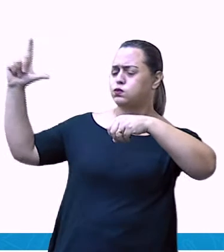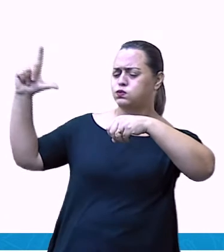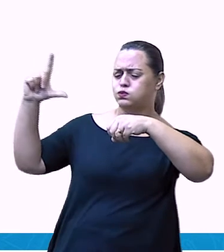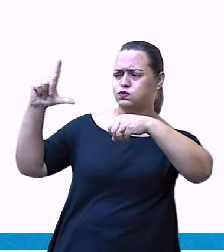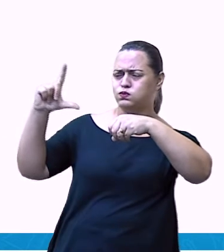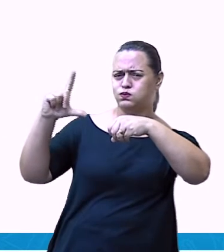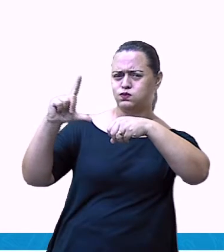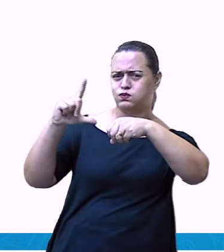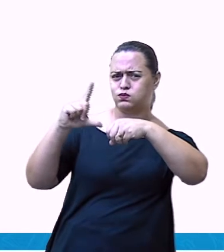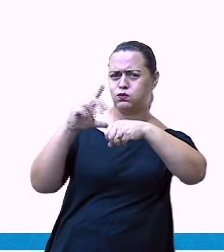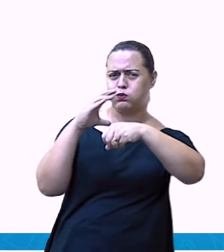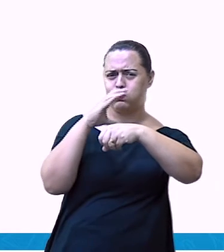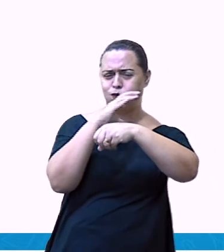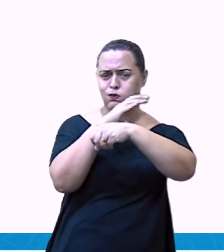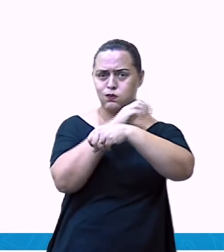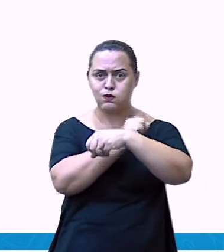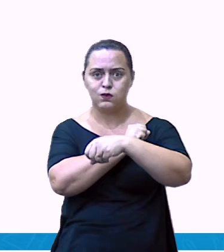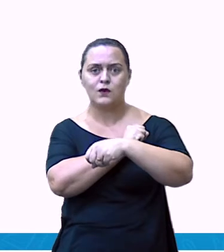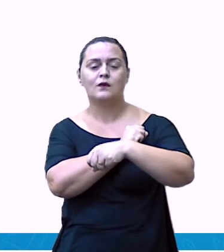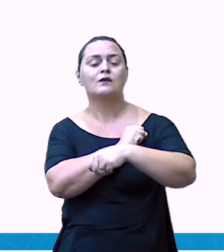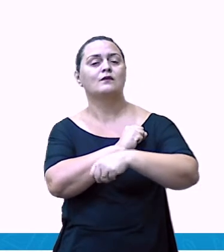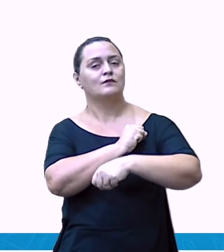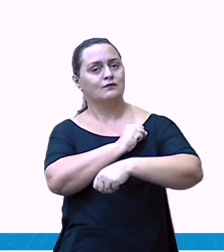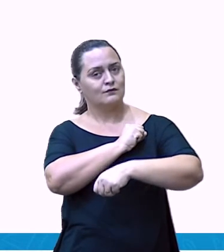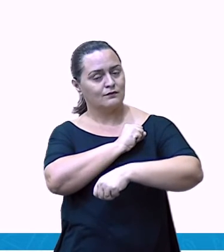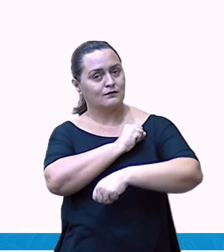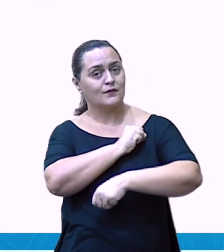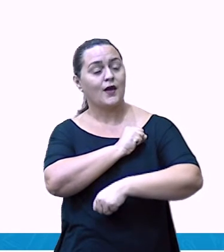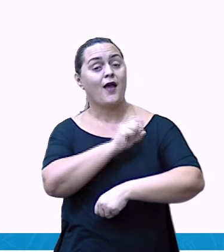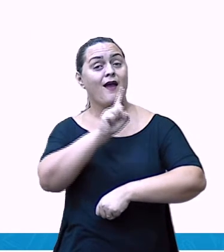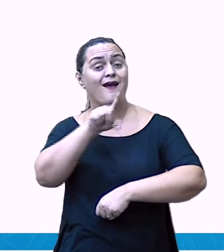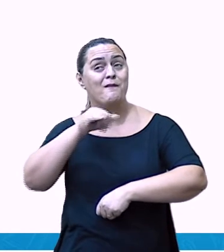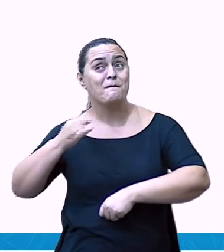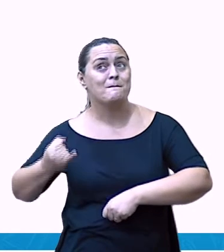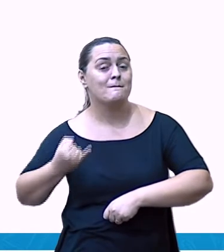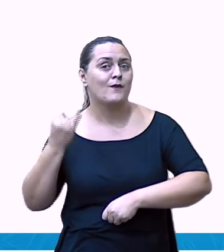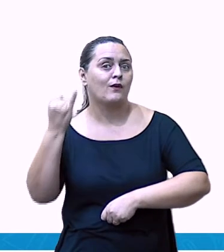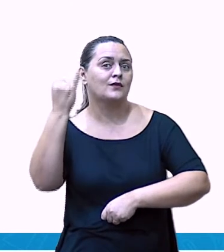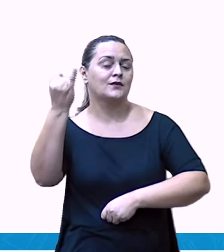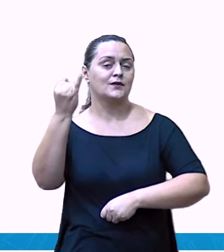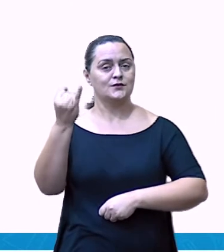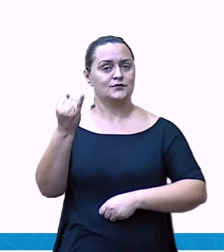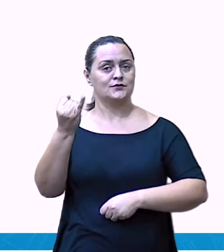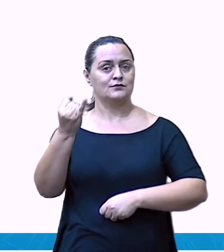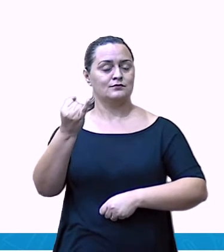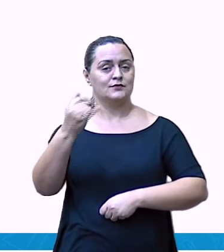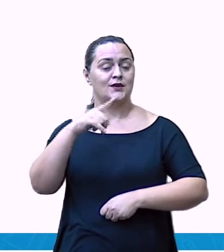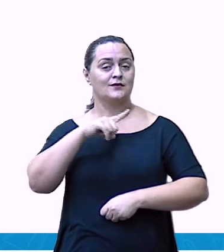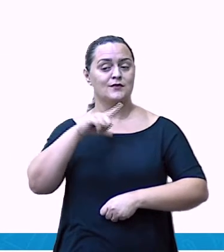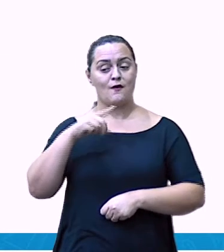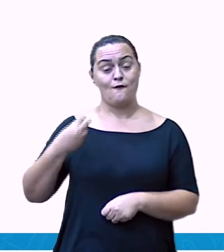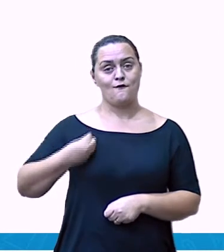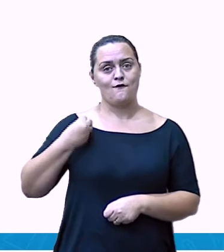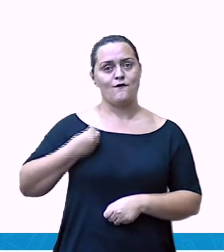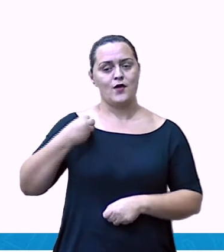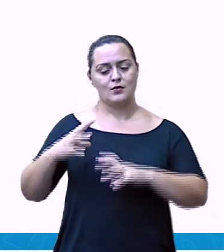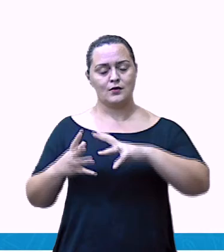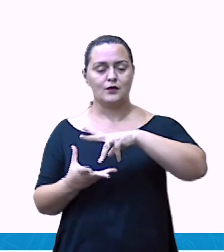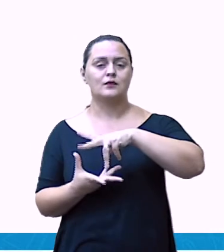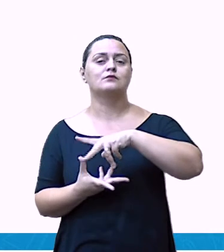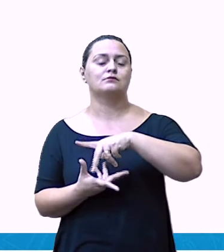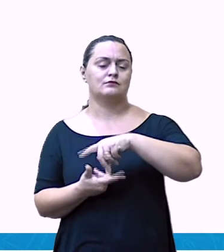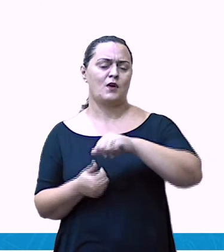importante. É necessário para que haja vida no planeta Terra. Por quê? Os raios do